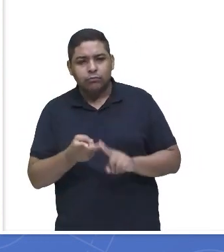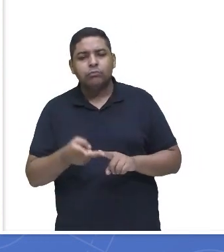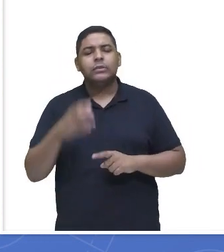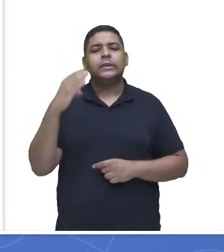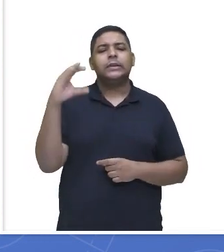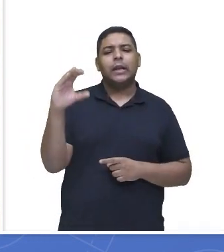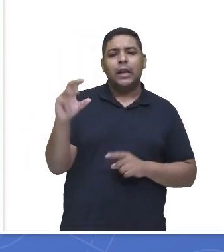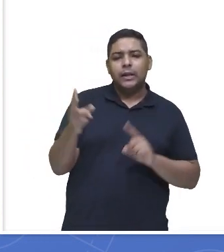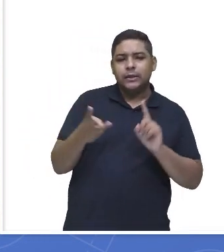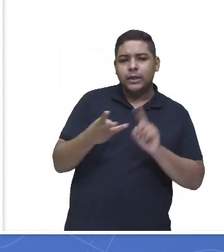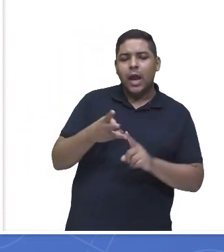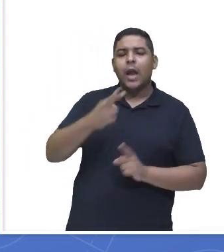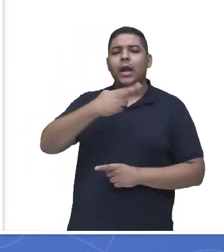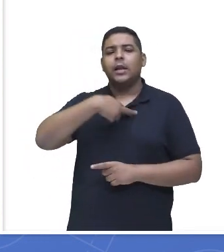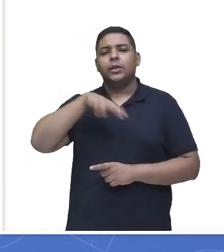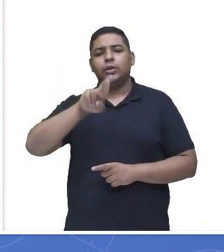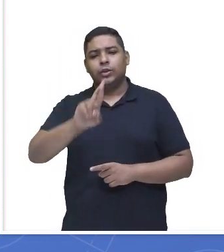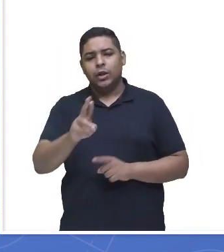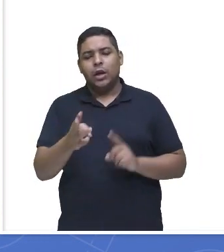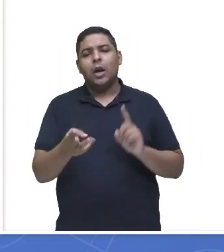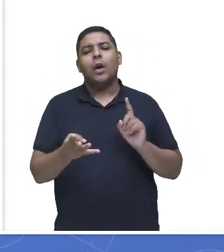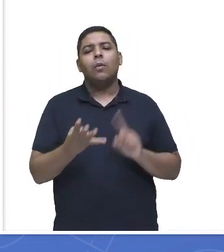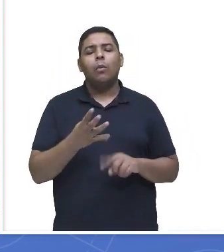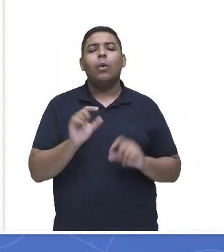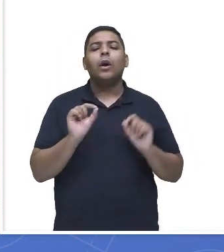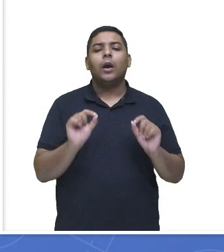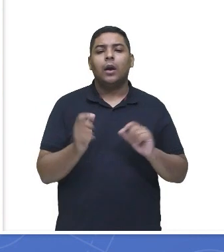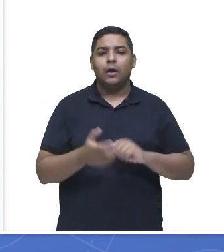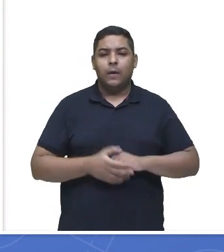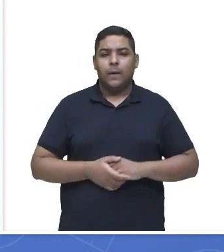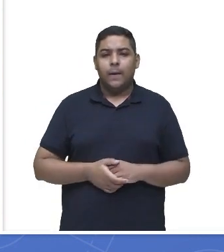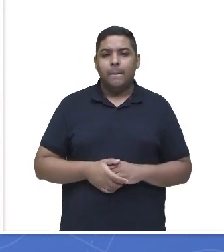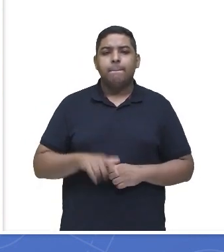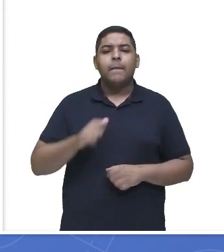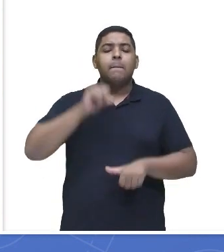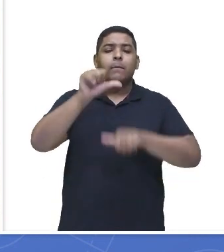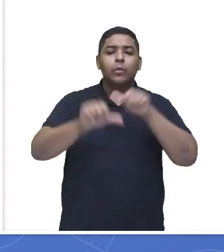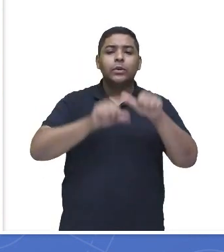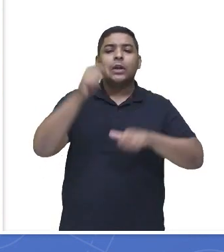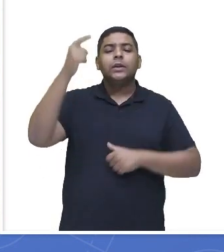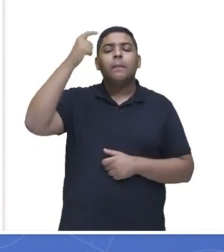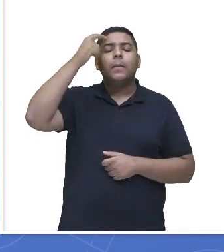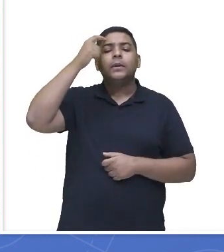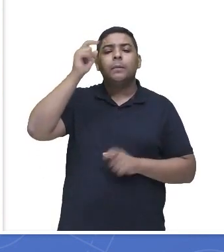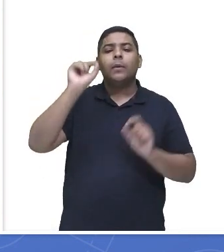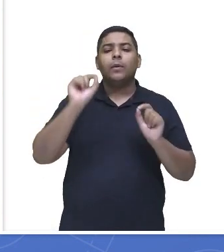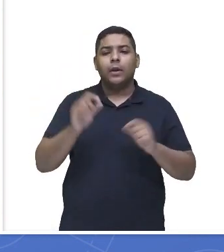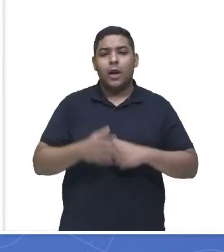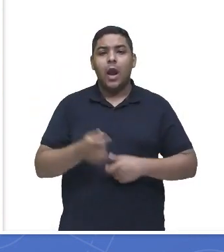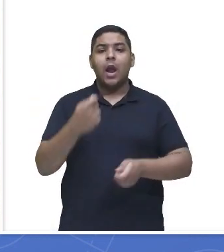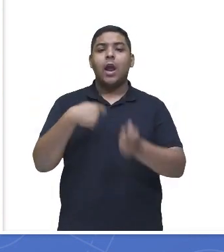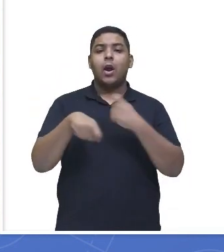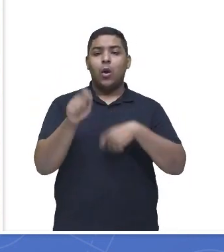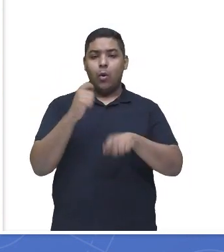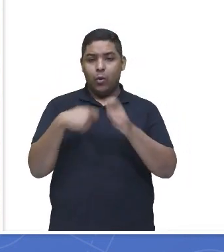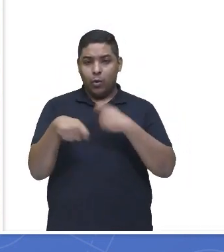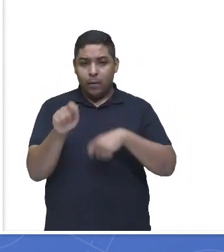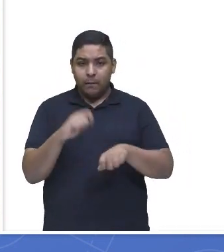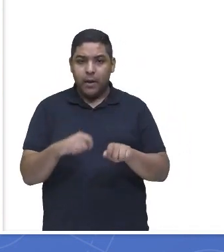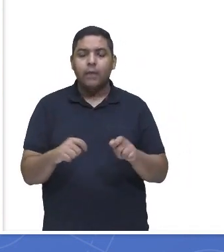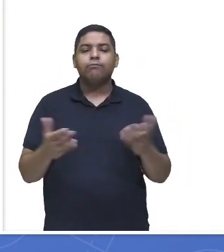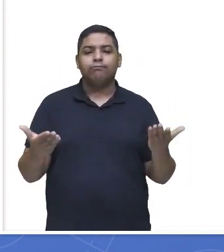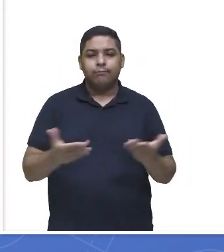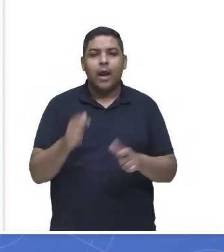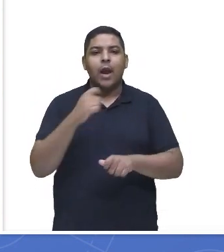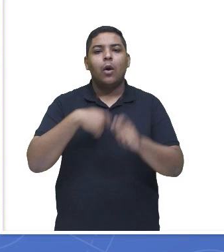ciência, nós falamos de religião, mas olha só, essa mudança de pensamento também trouxe uma mudança na economia. O que acontece